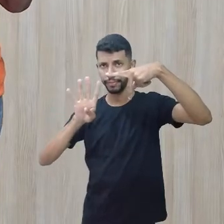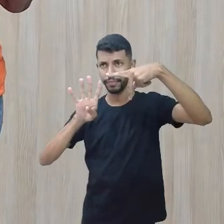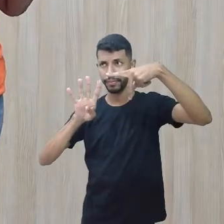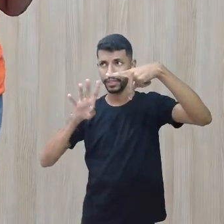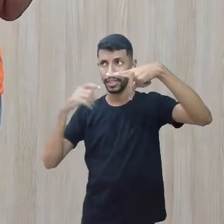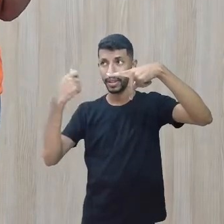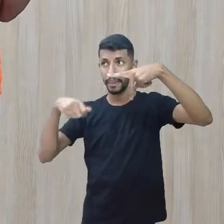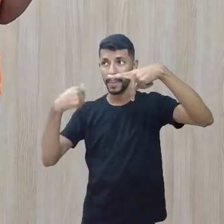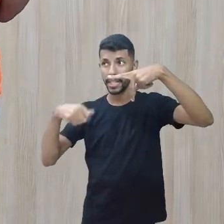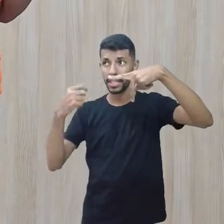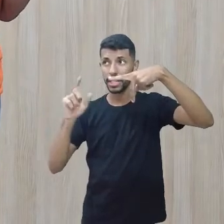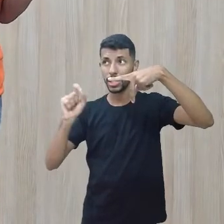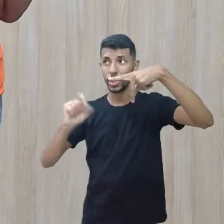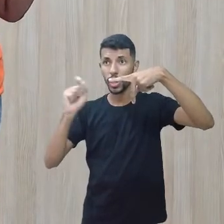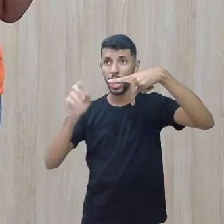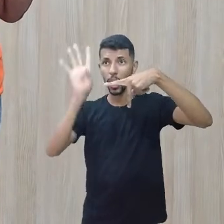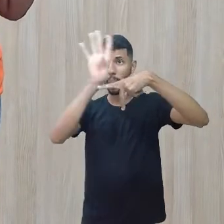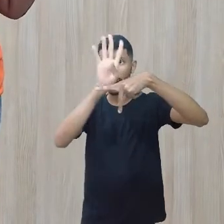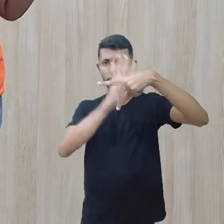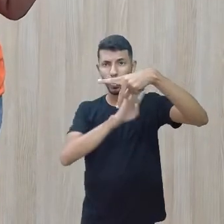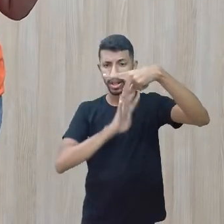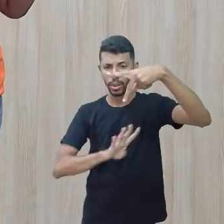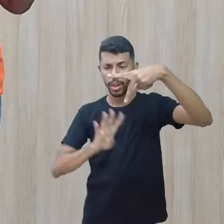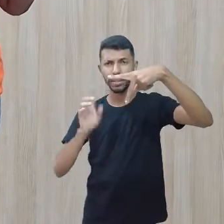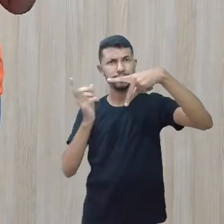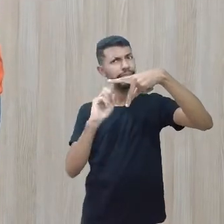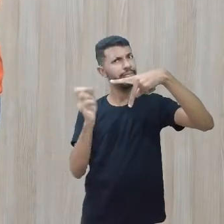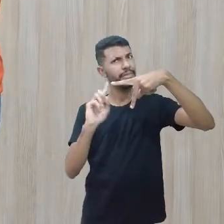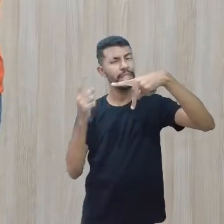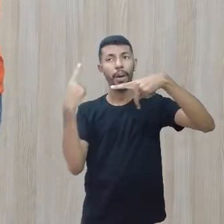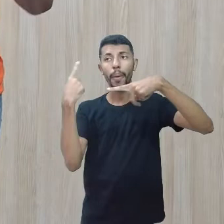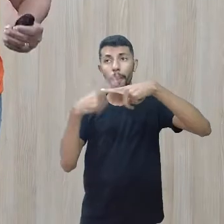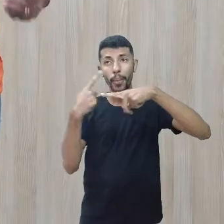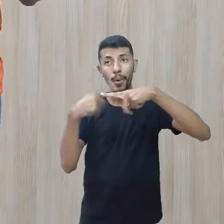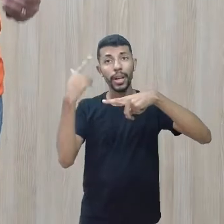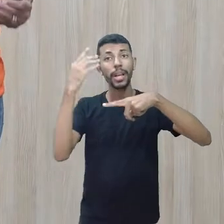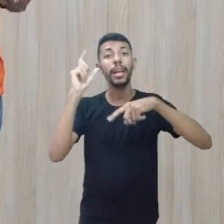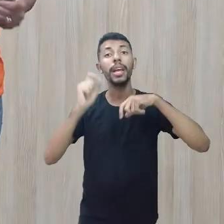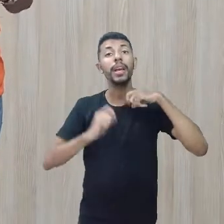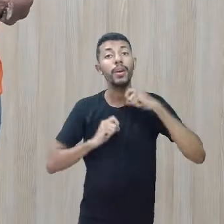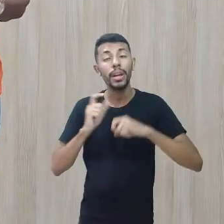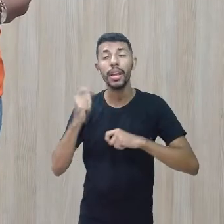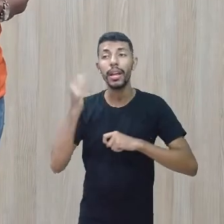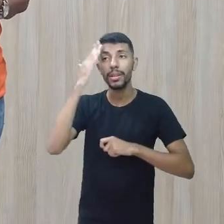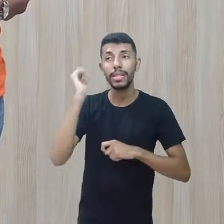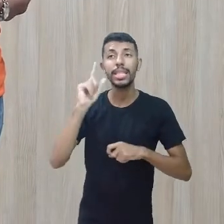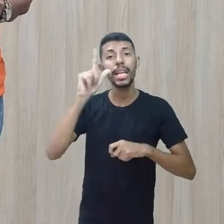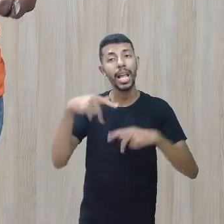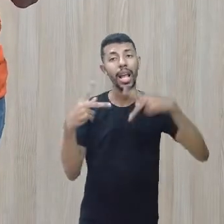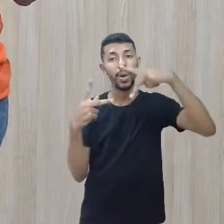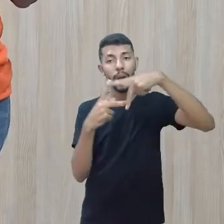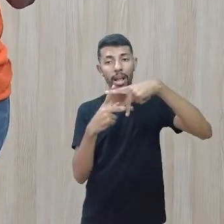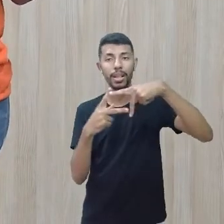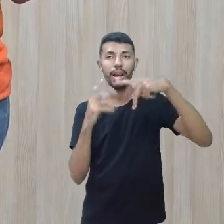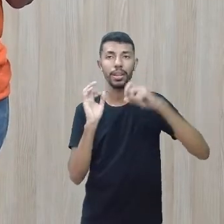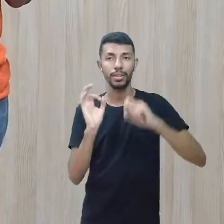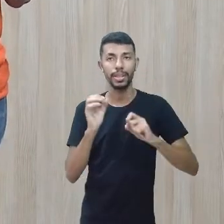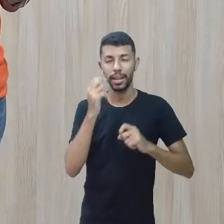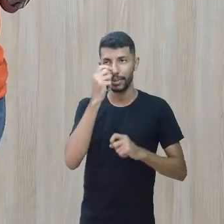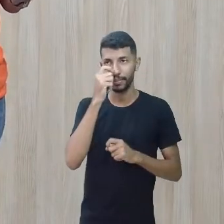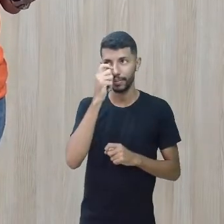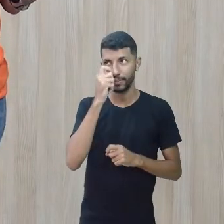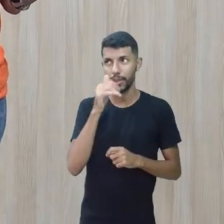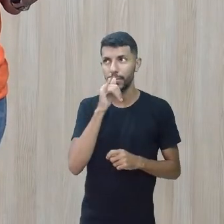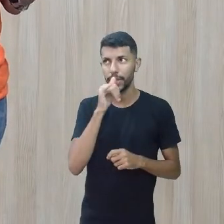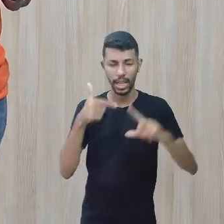preciso colocar 4 em todos os lados? Não. Por quê? Porque eu sei que é um quadrado e um quadrado tem que ser um quadrado. Olha, eu não posso dizer que um